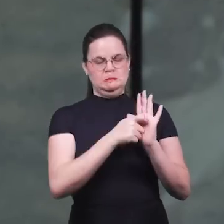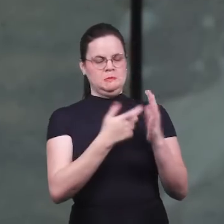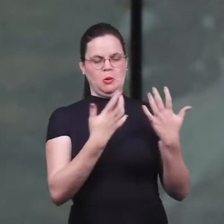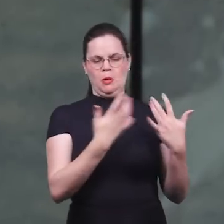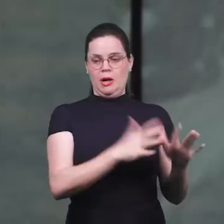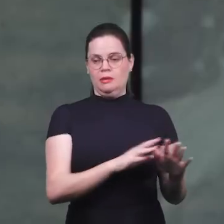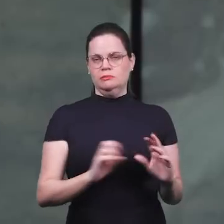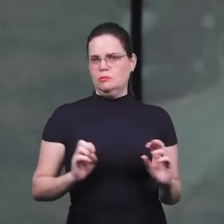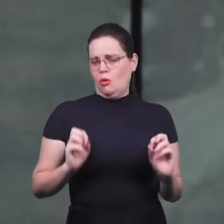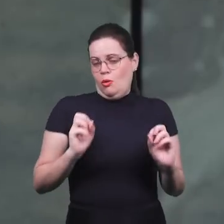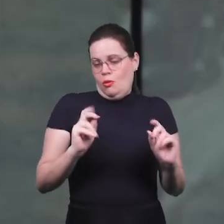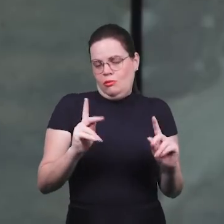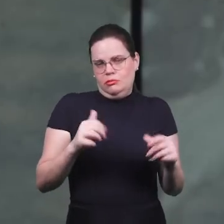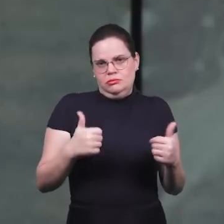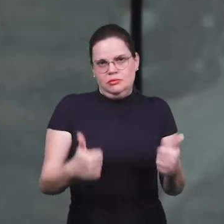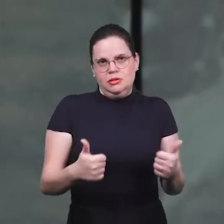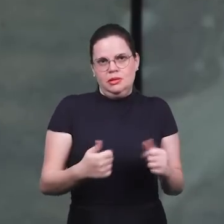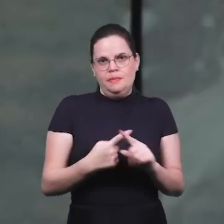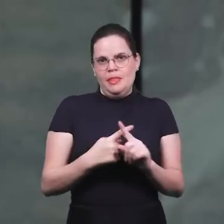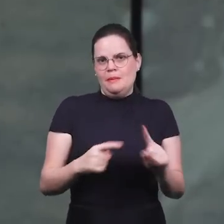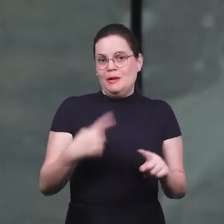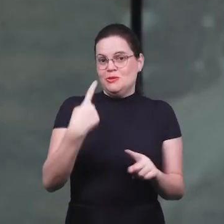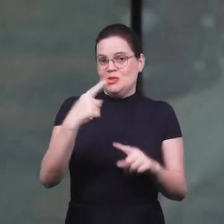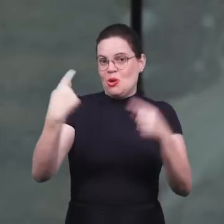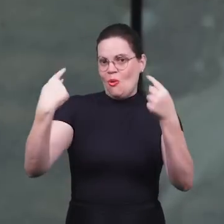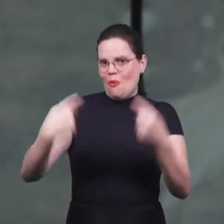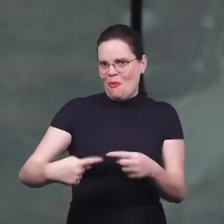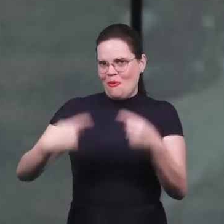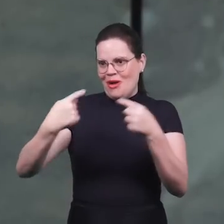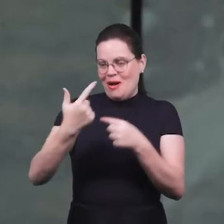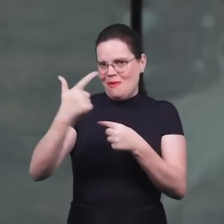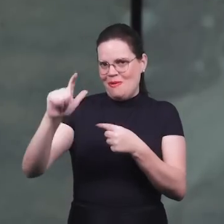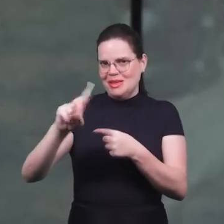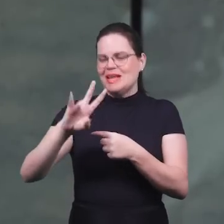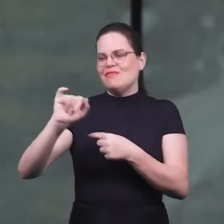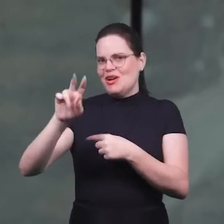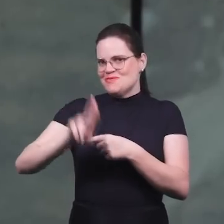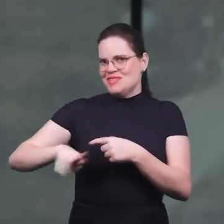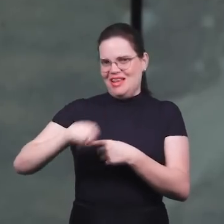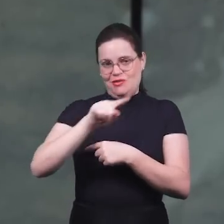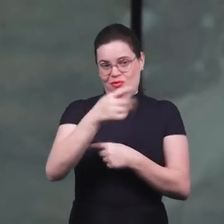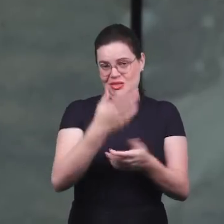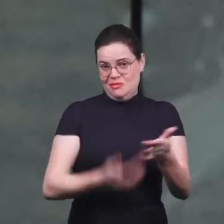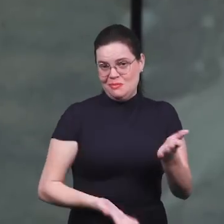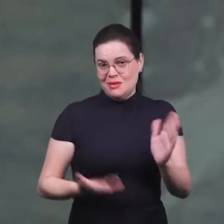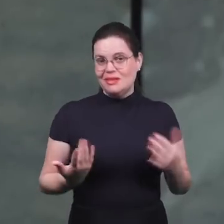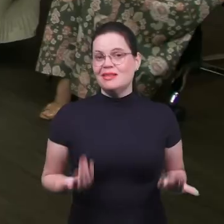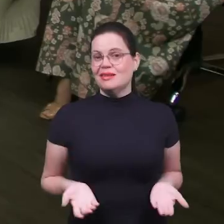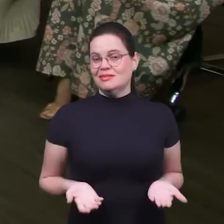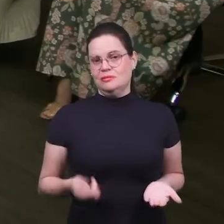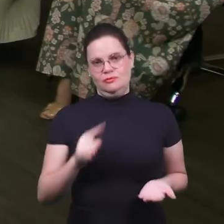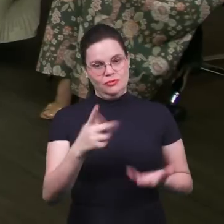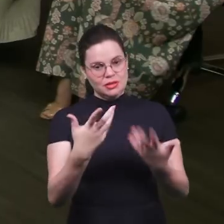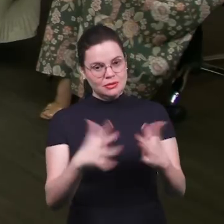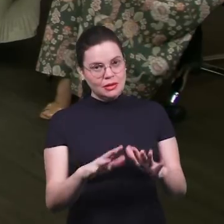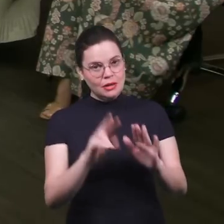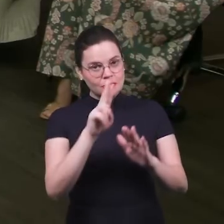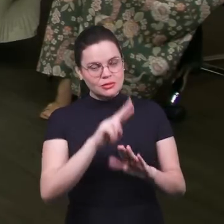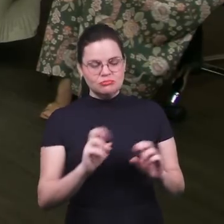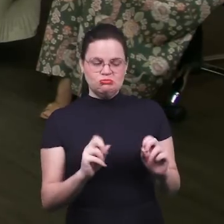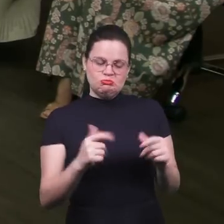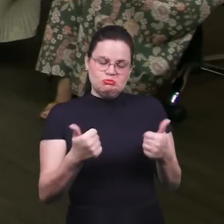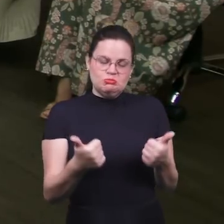você pode. Seu concorrente não vai ter resistência. Você pode não querer usar, mas seu concorrente vai usar. Né? E o